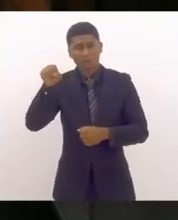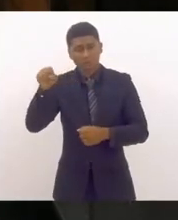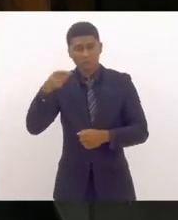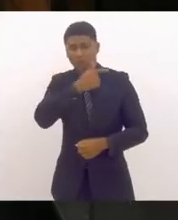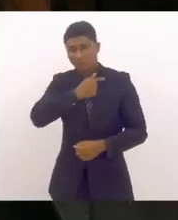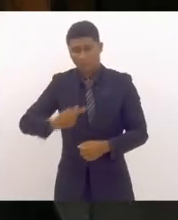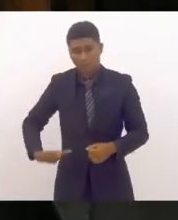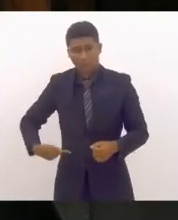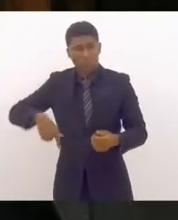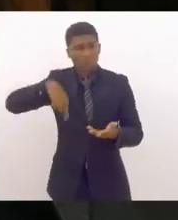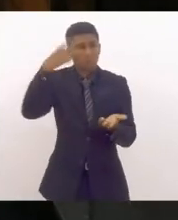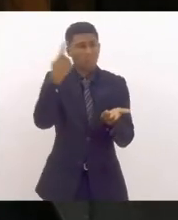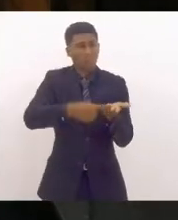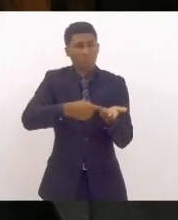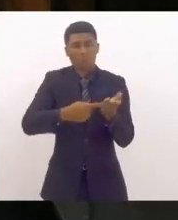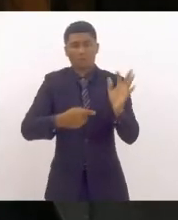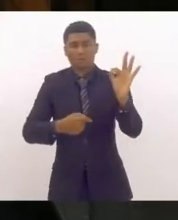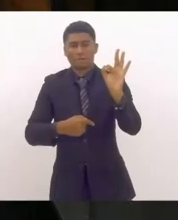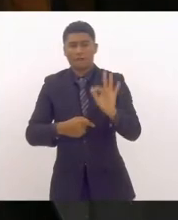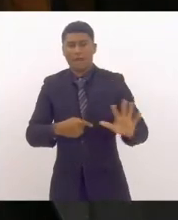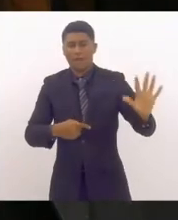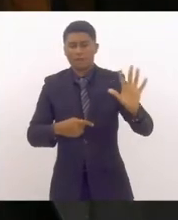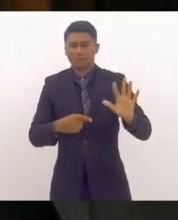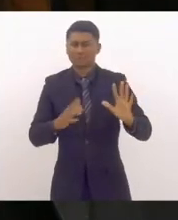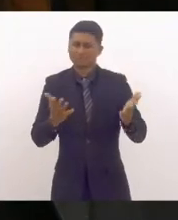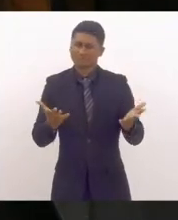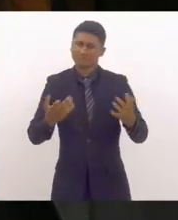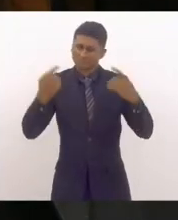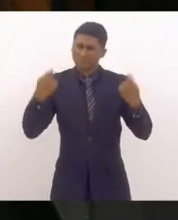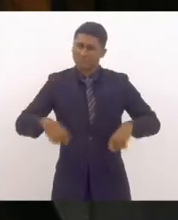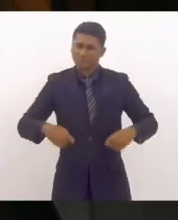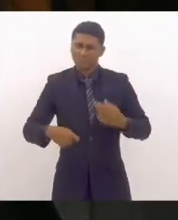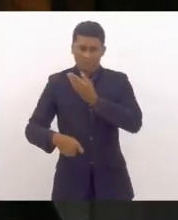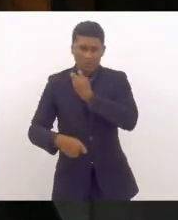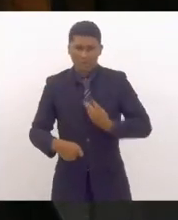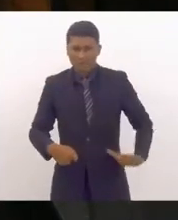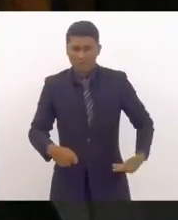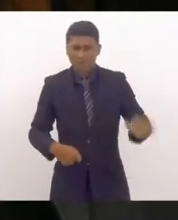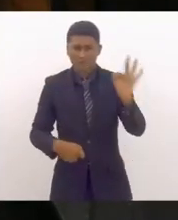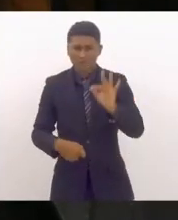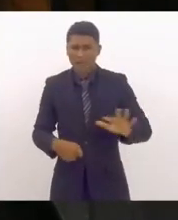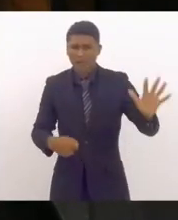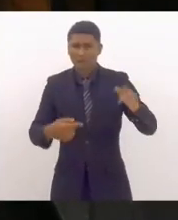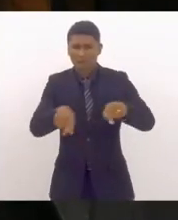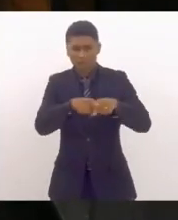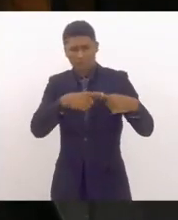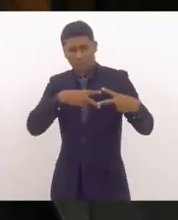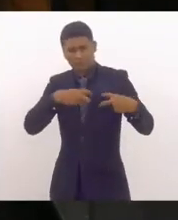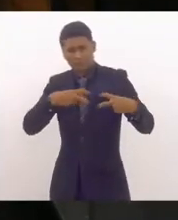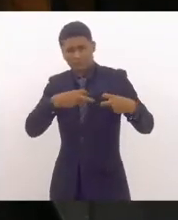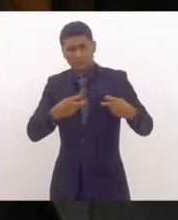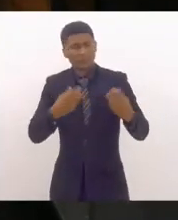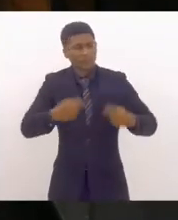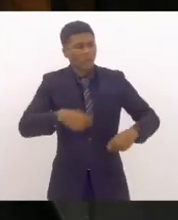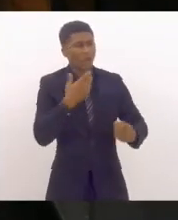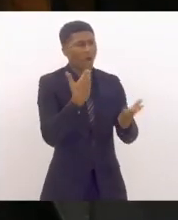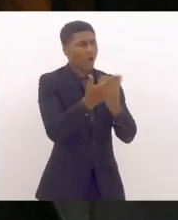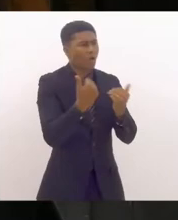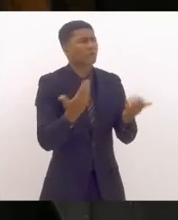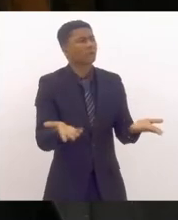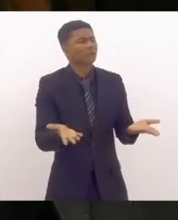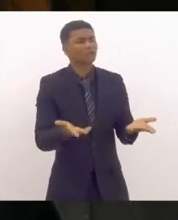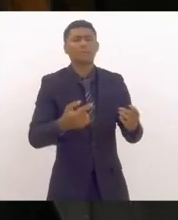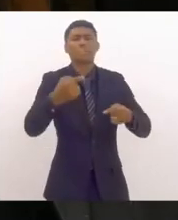Castro é preciso discutir e falar duro o governo federal e com a Petrobras por quê que acabaram com a política de conteúdo